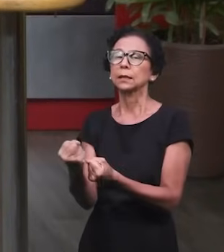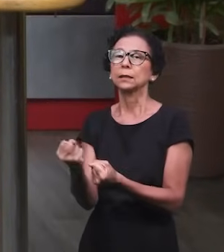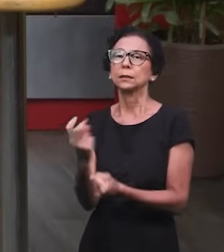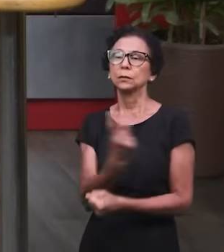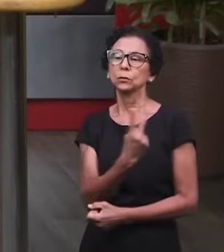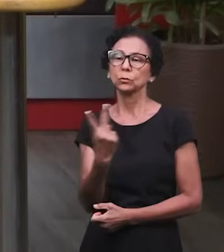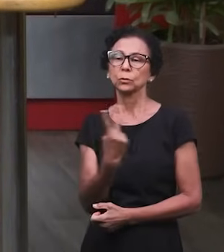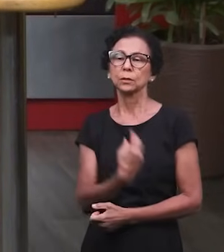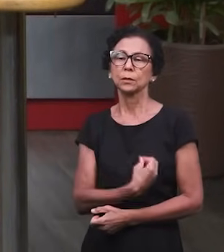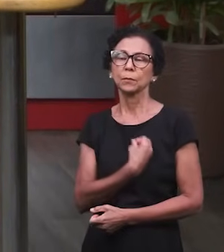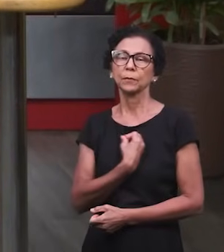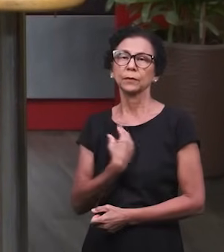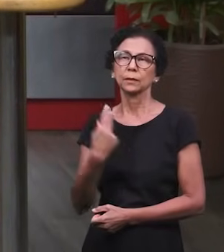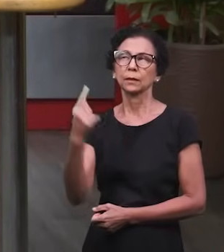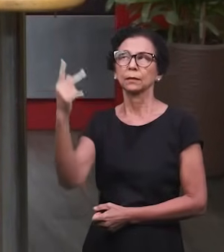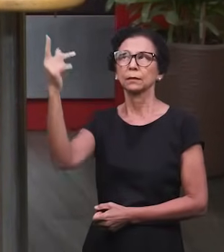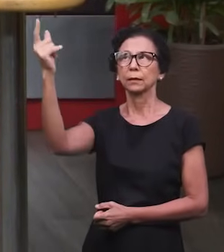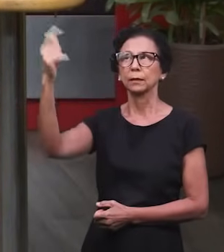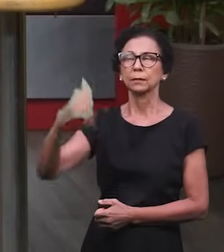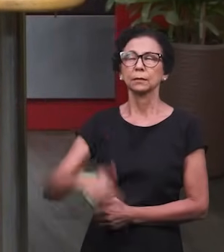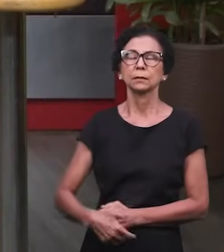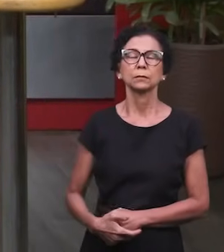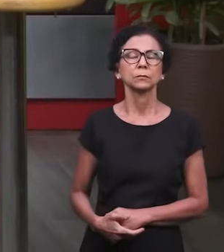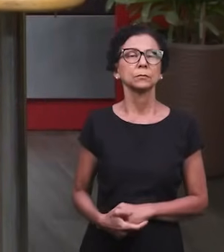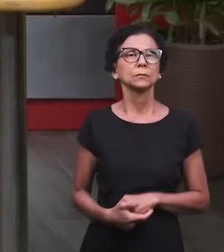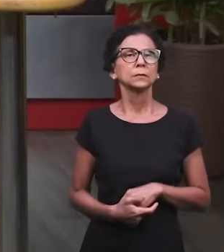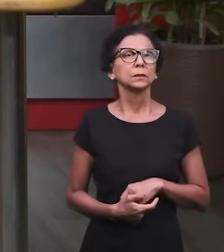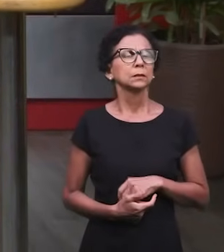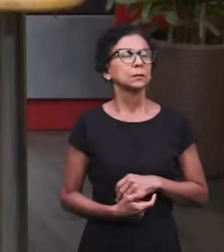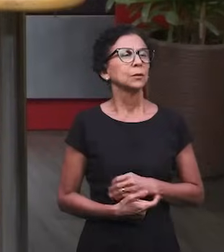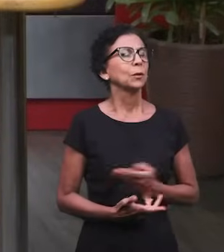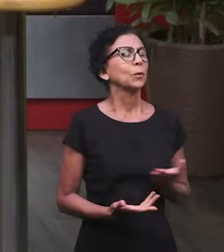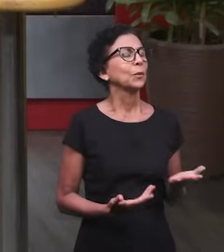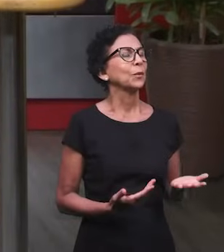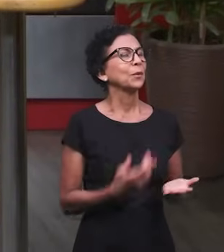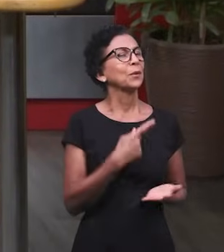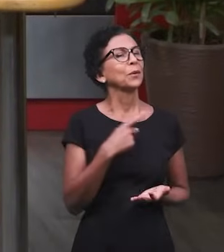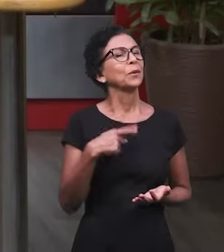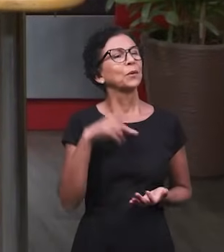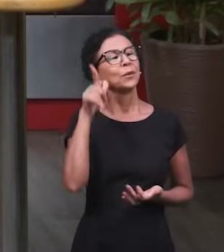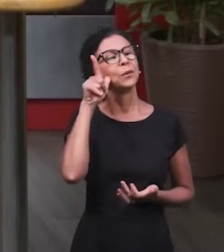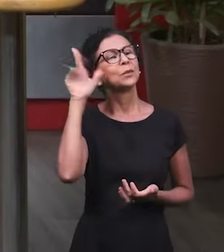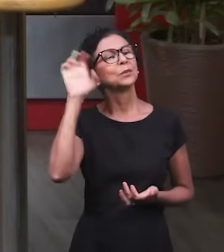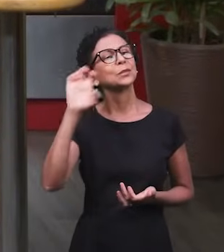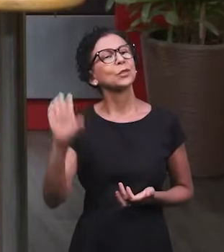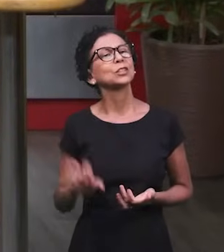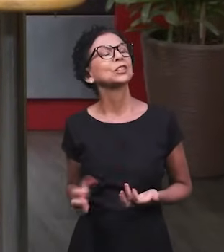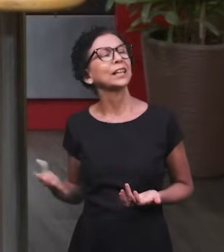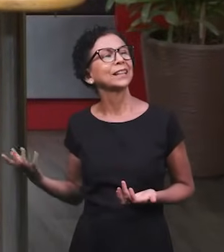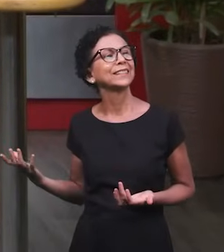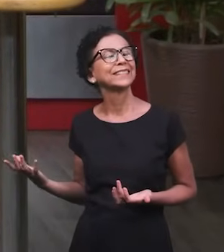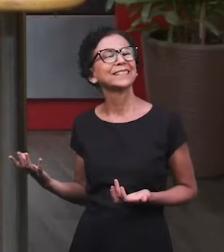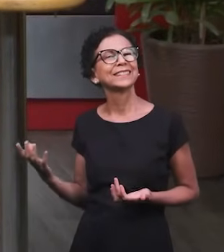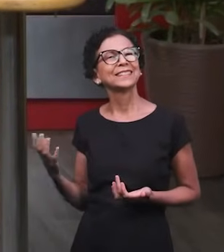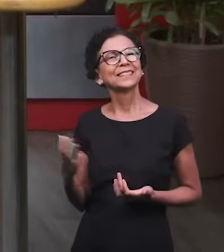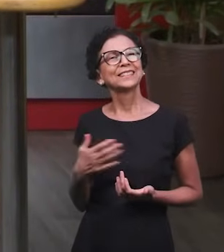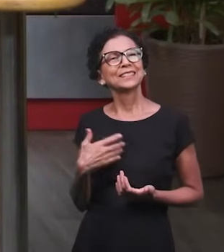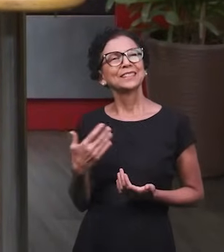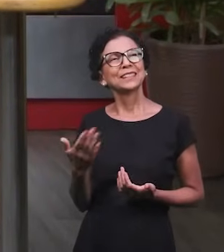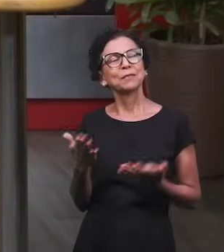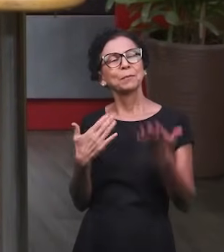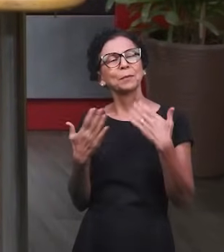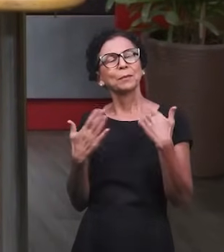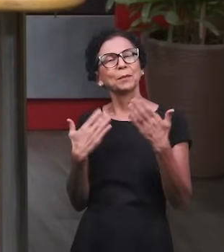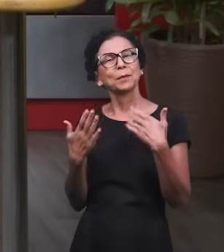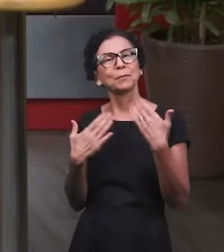muito bem luí você fez a pergunta você responde nós vamos responder a gente rodou e voltou para você é não Exatamente olha só nós